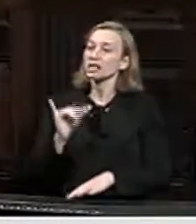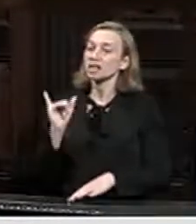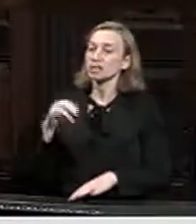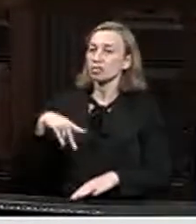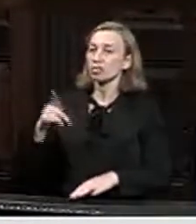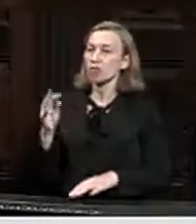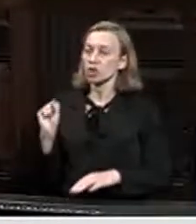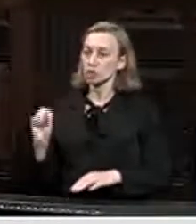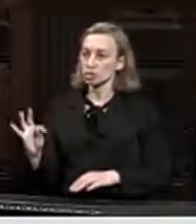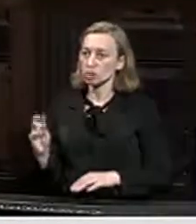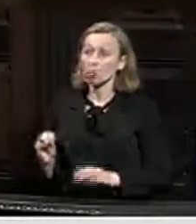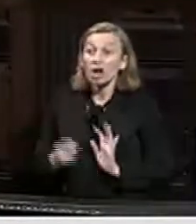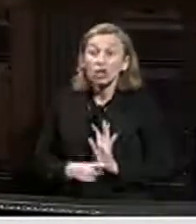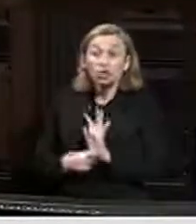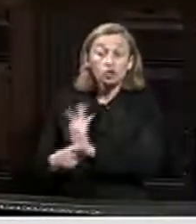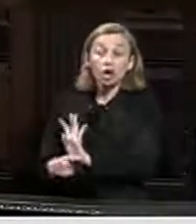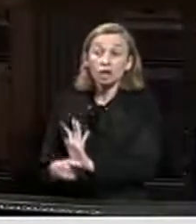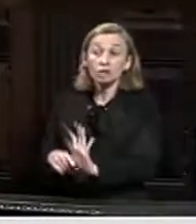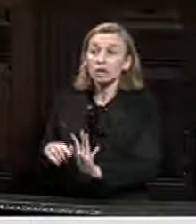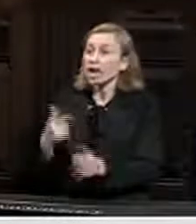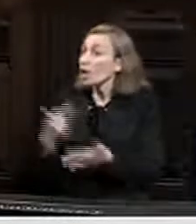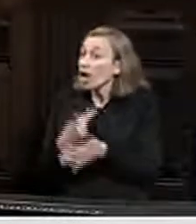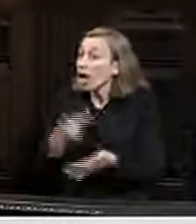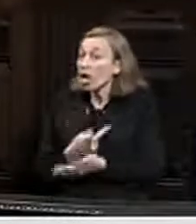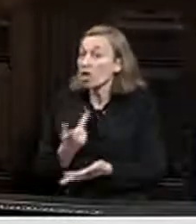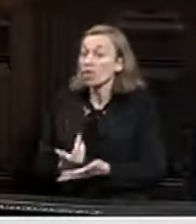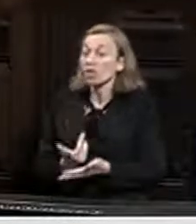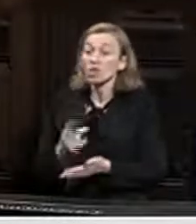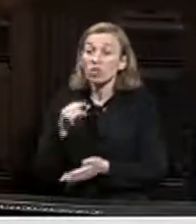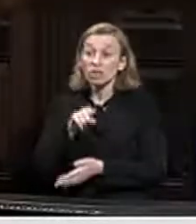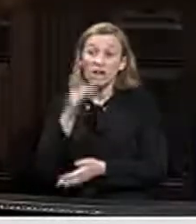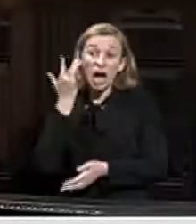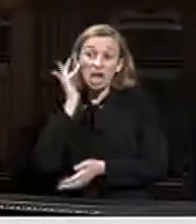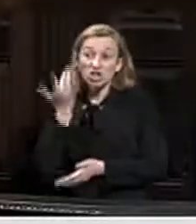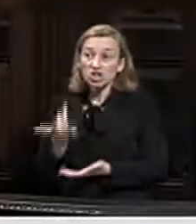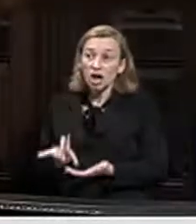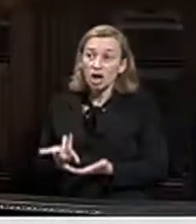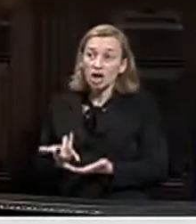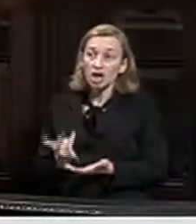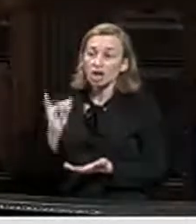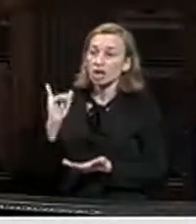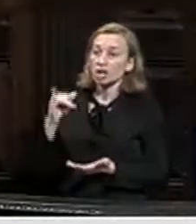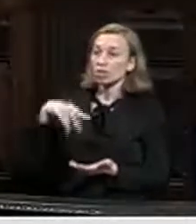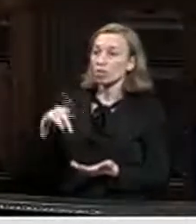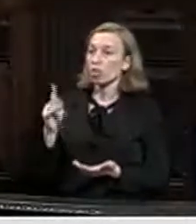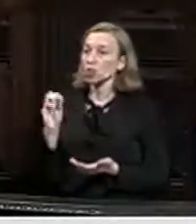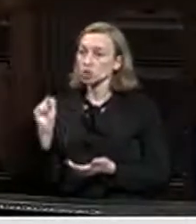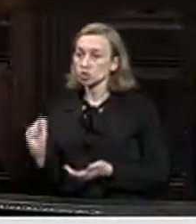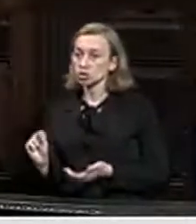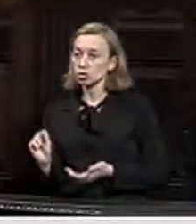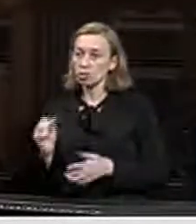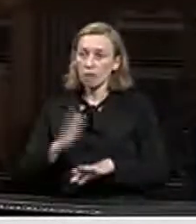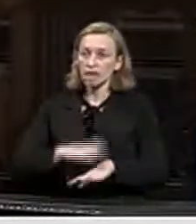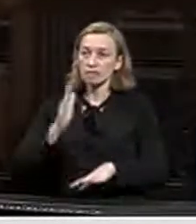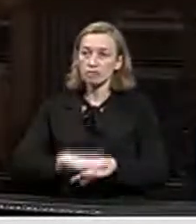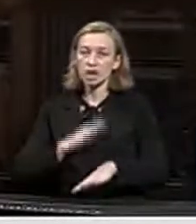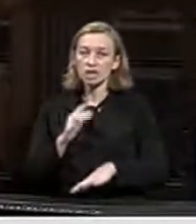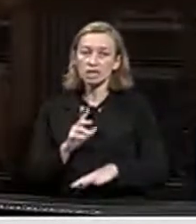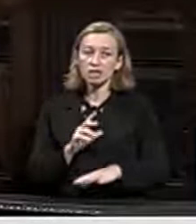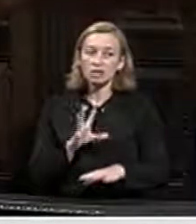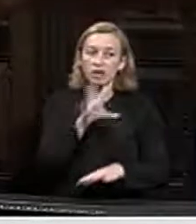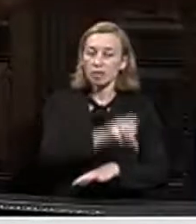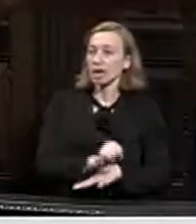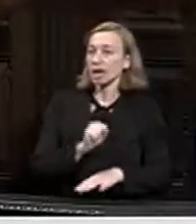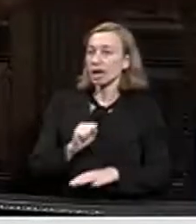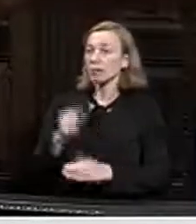aumenta a arrecadação. É um grande erro você achar que o bolso do cidadão é um saco sem fundo.